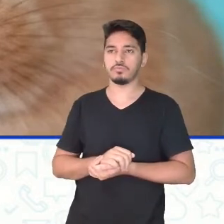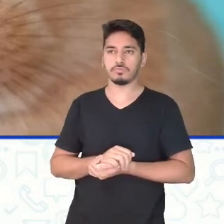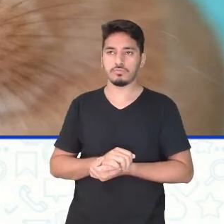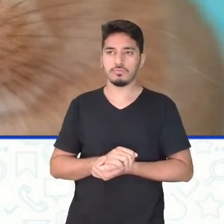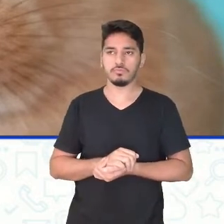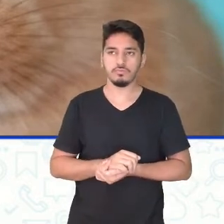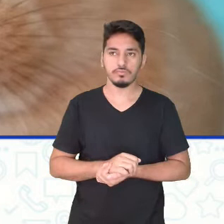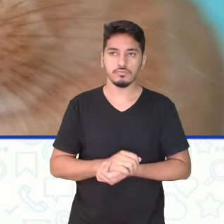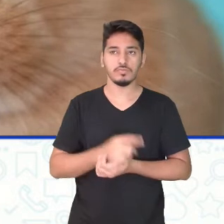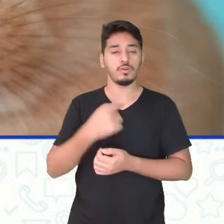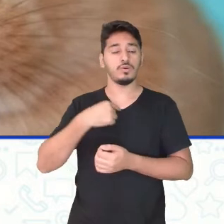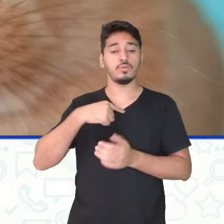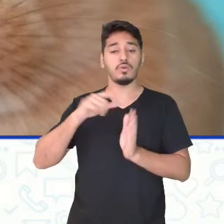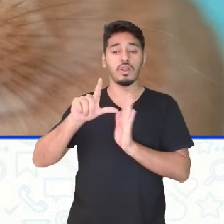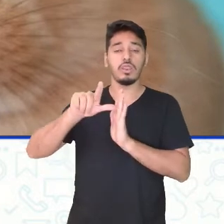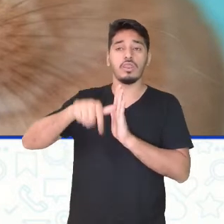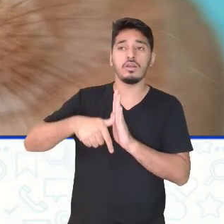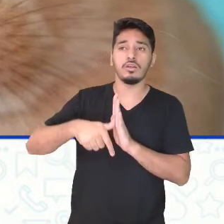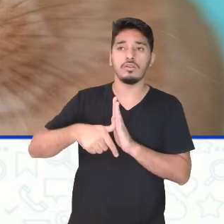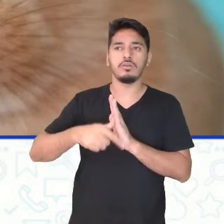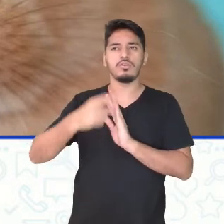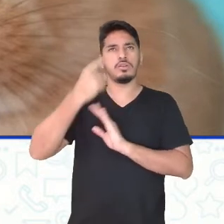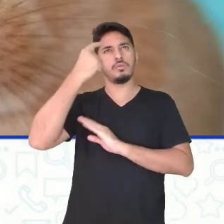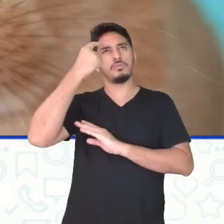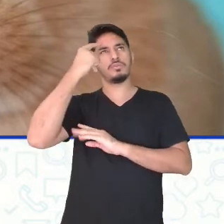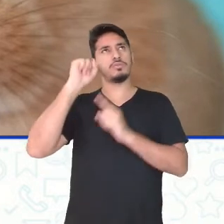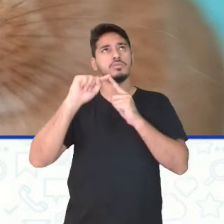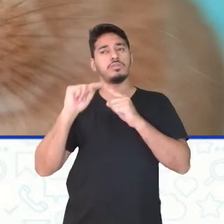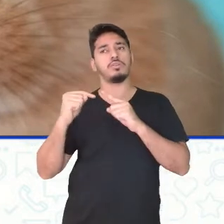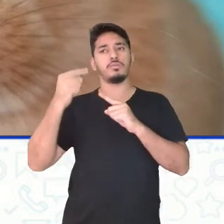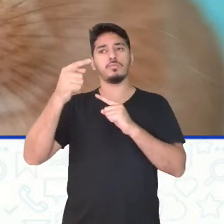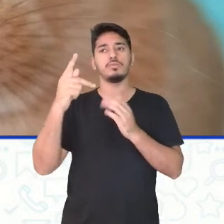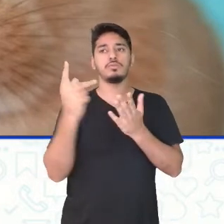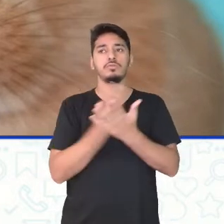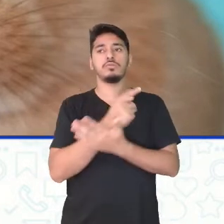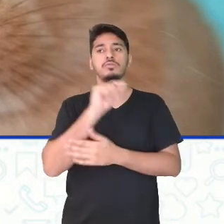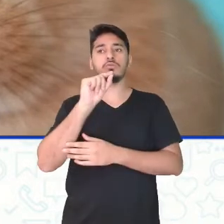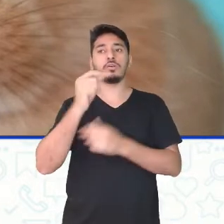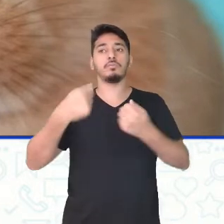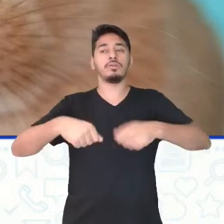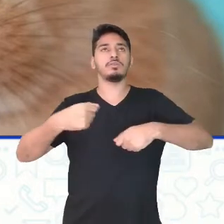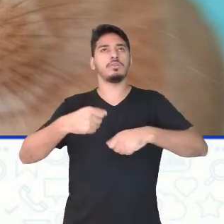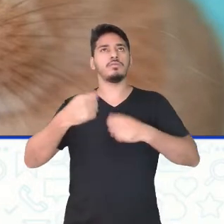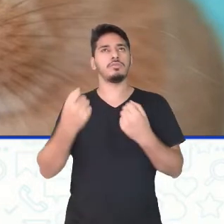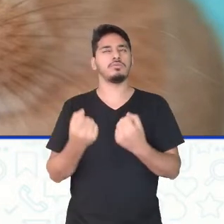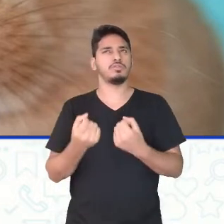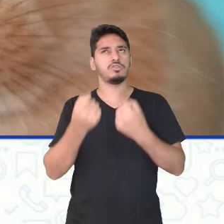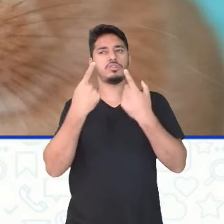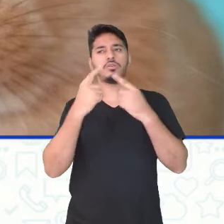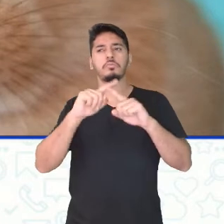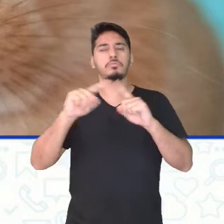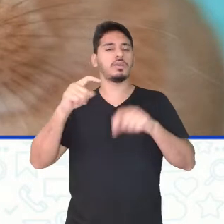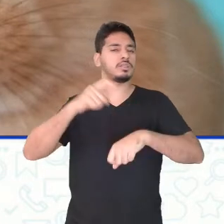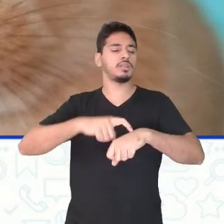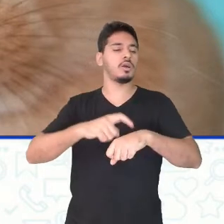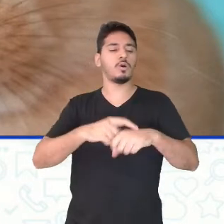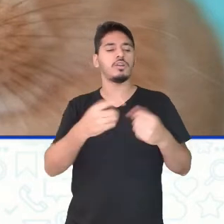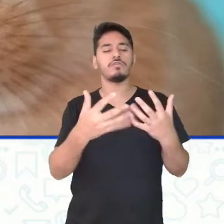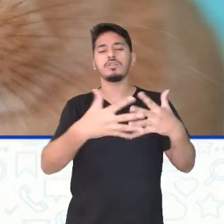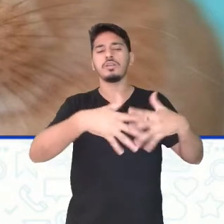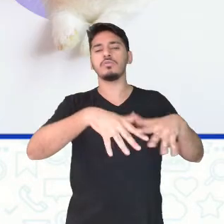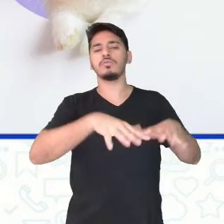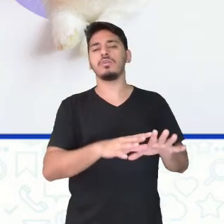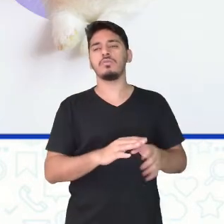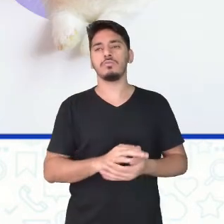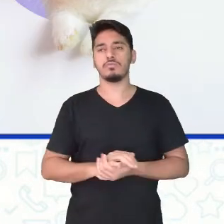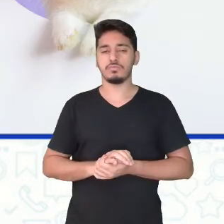devo estar muito atrasado." Quando ela pensou nisso depois, ocorreu-lhe que deveria ter achado estranho, mas na hora tudo parecia muito